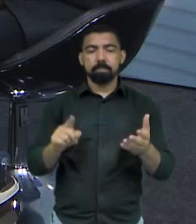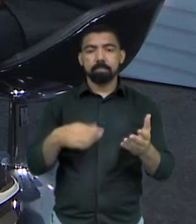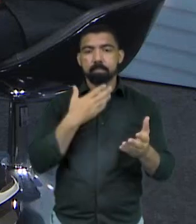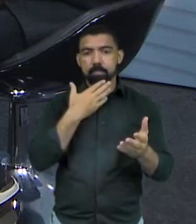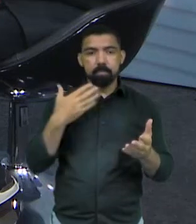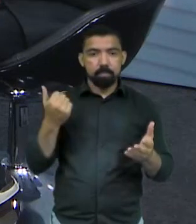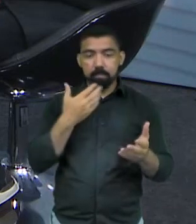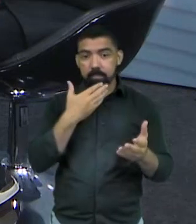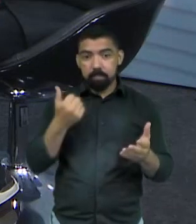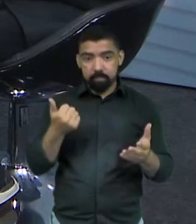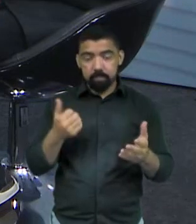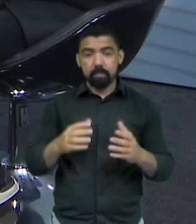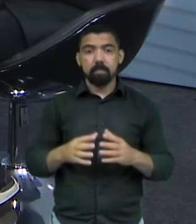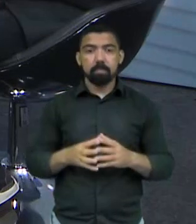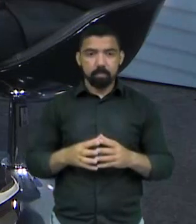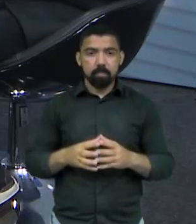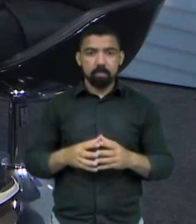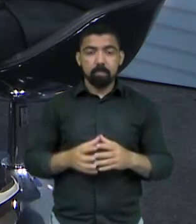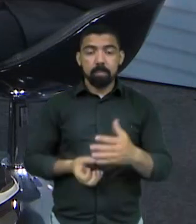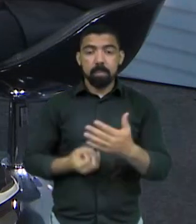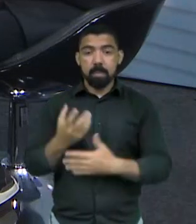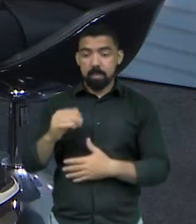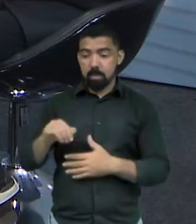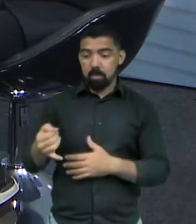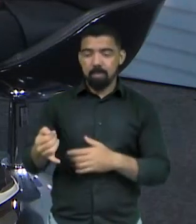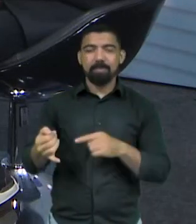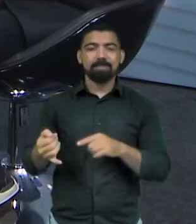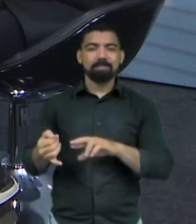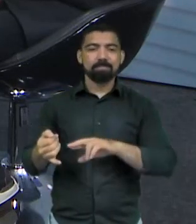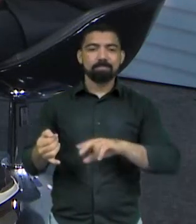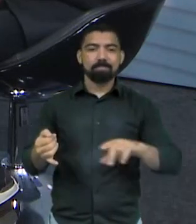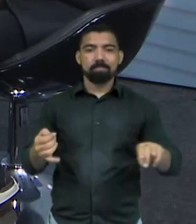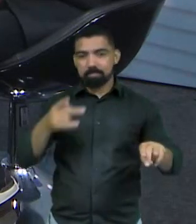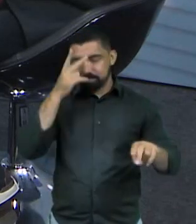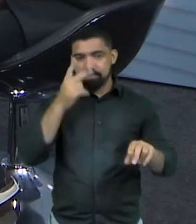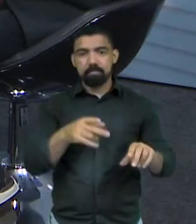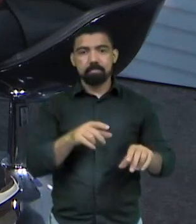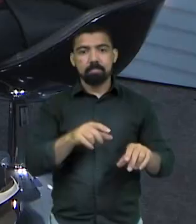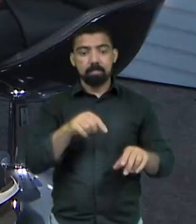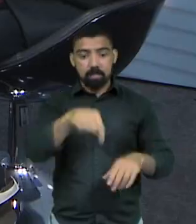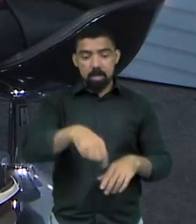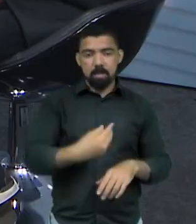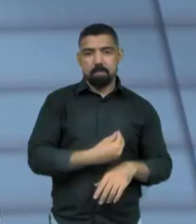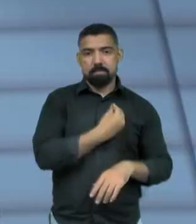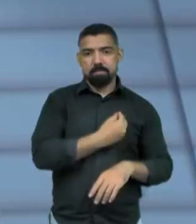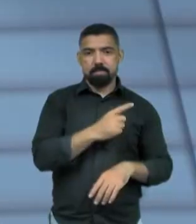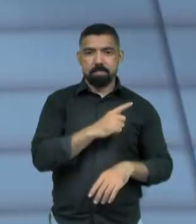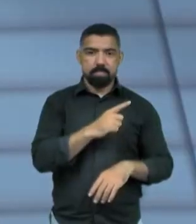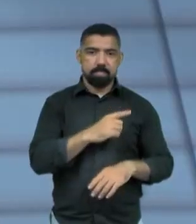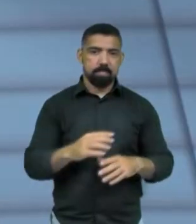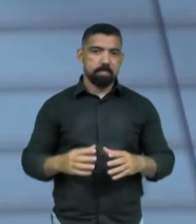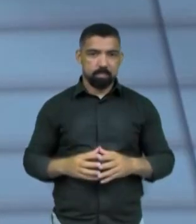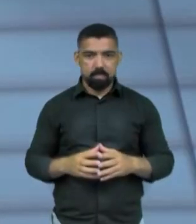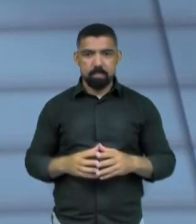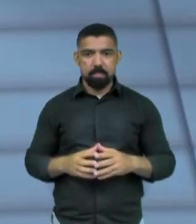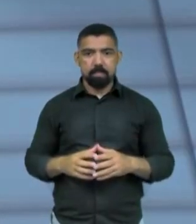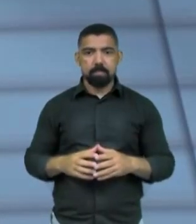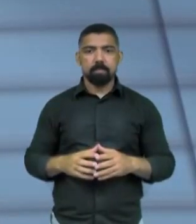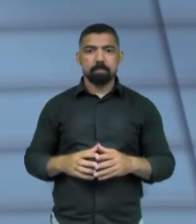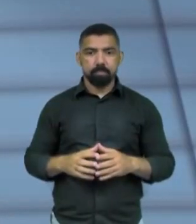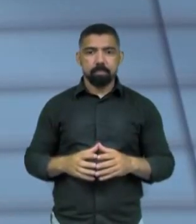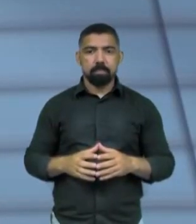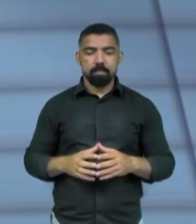melhoria da geração de oportunidades para as pessoas que aqui vivem. E isso passa exatamente pelo